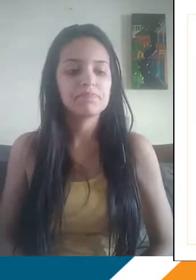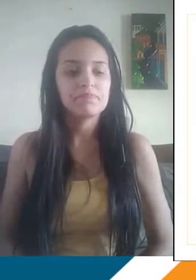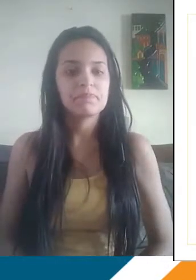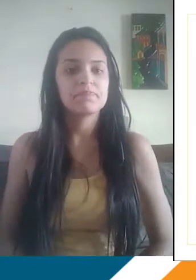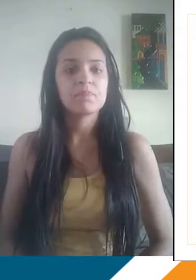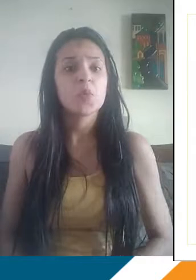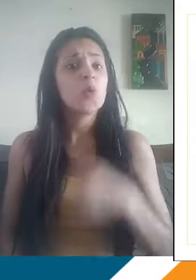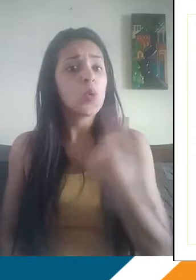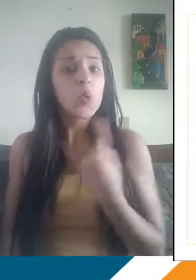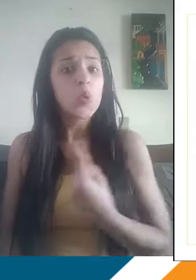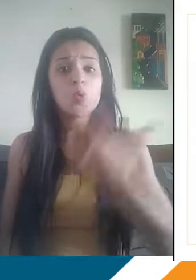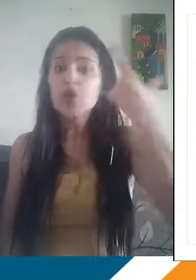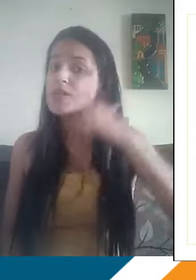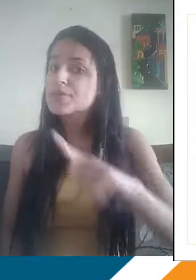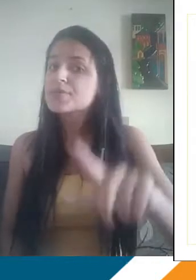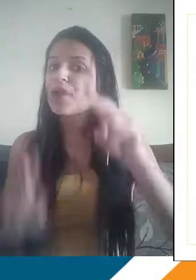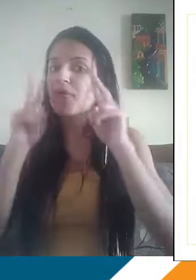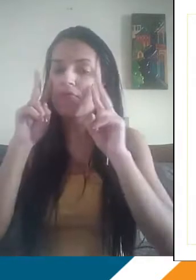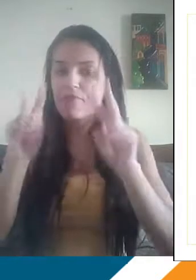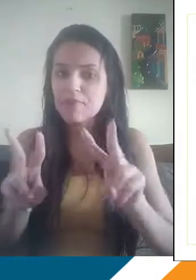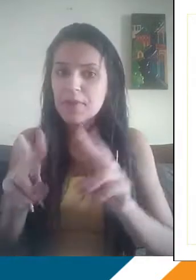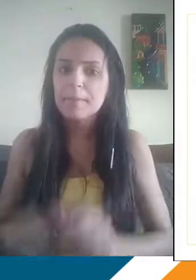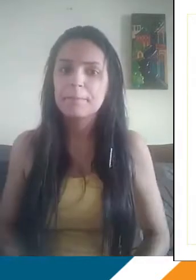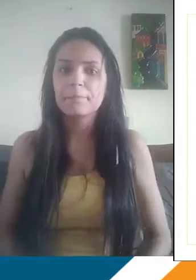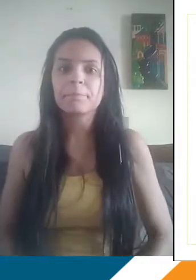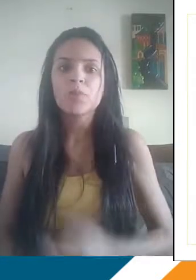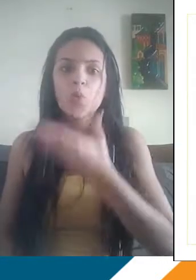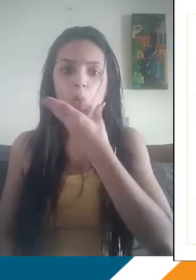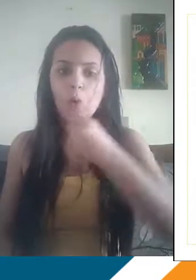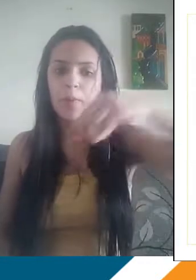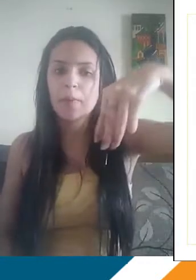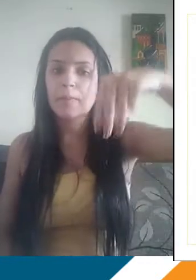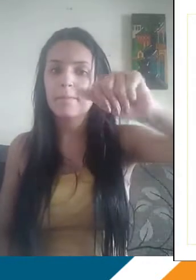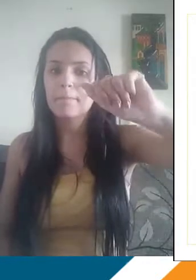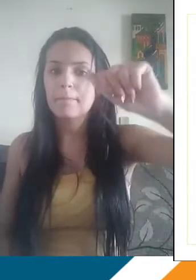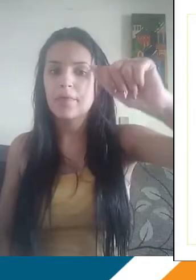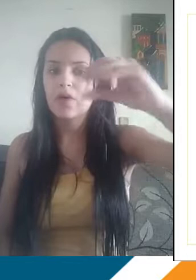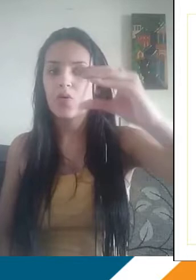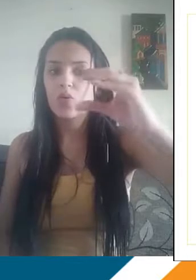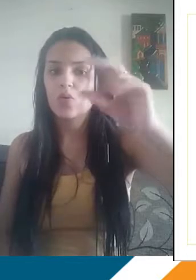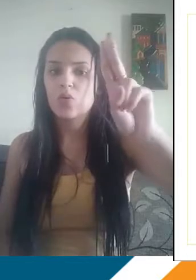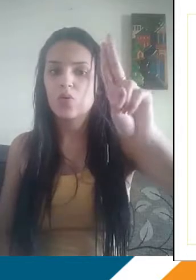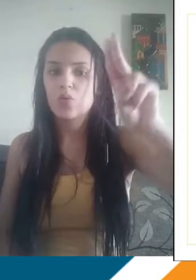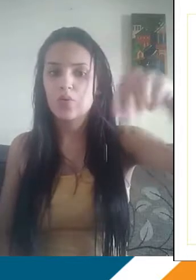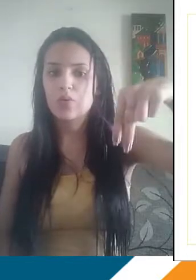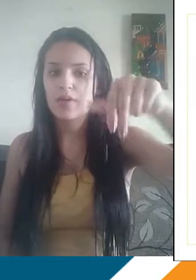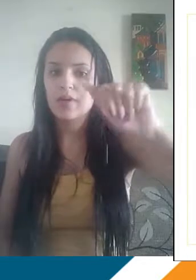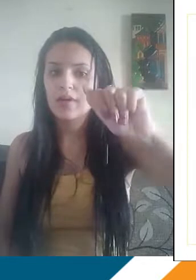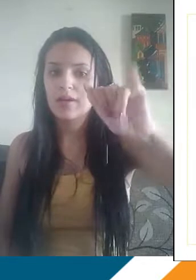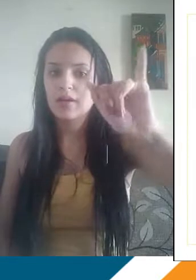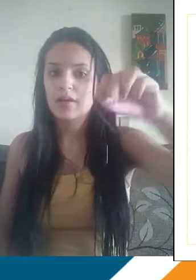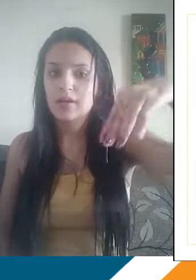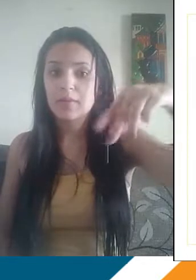nós podemos observar que em relação à temática, Macunaíma vai retratar as peripécias desse índio negro que